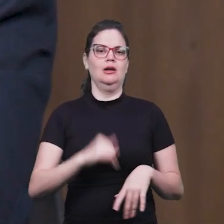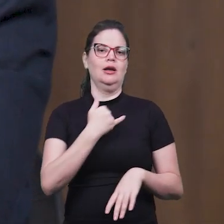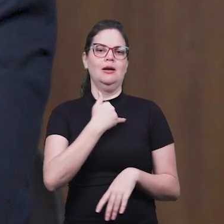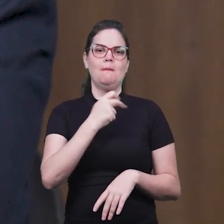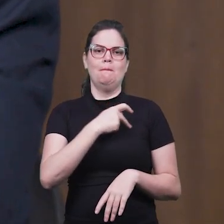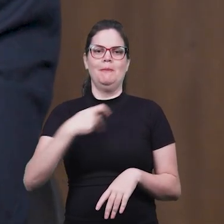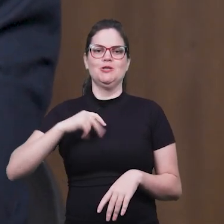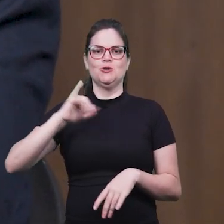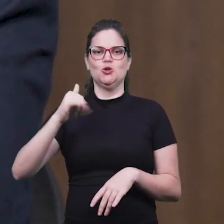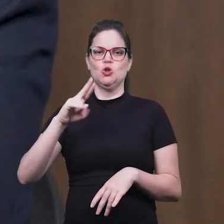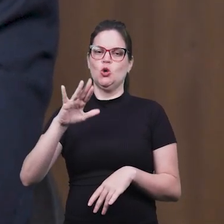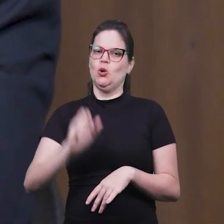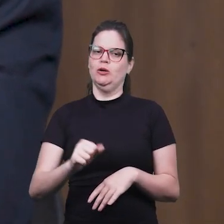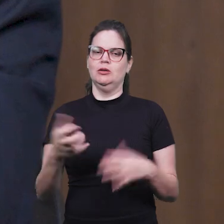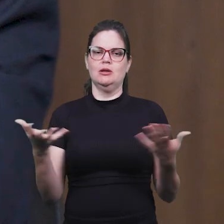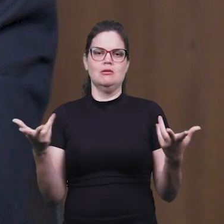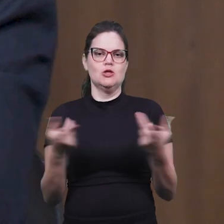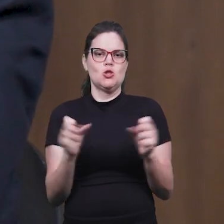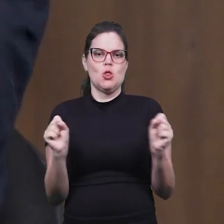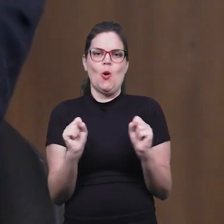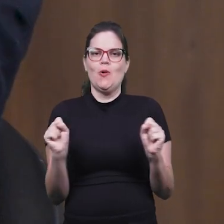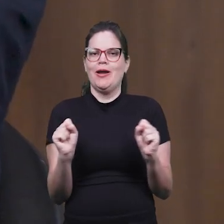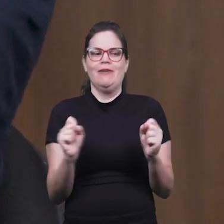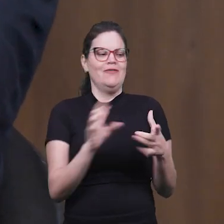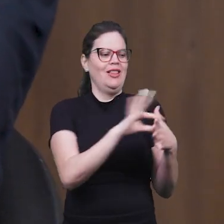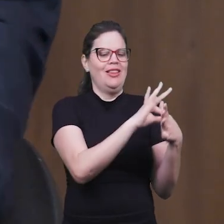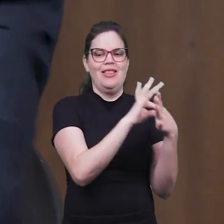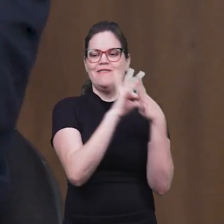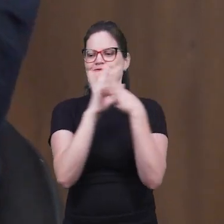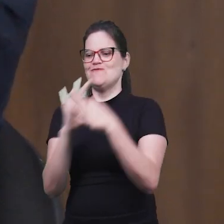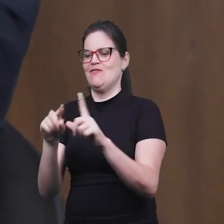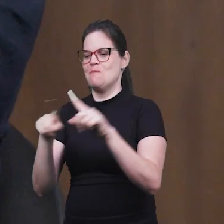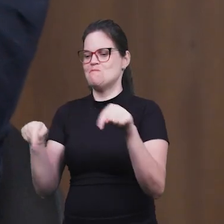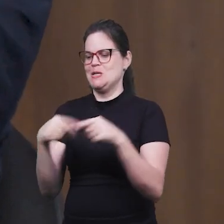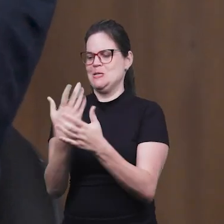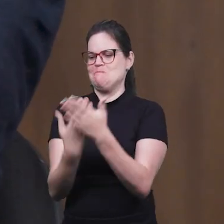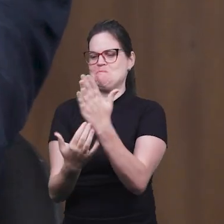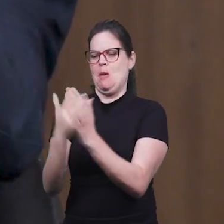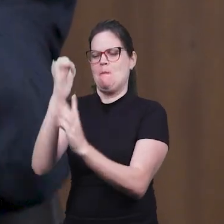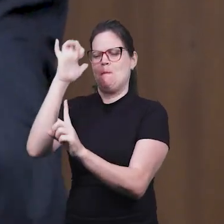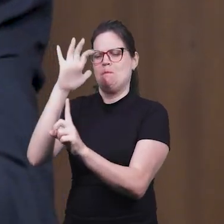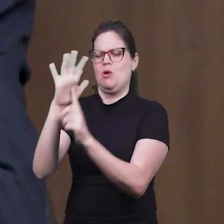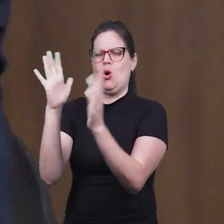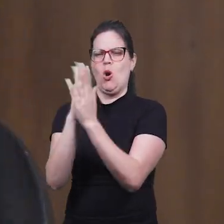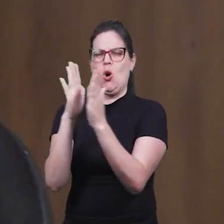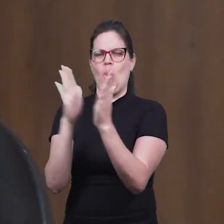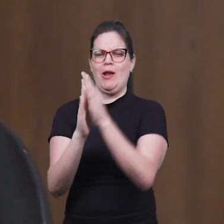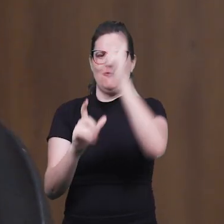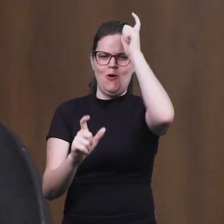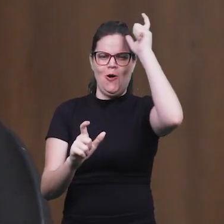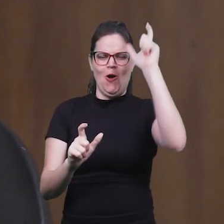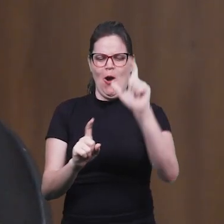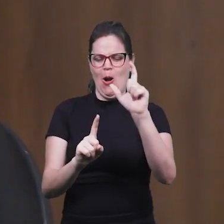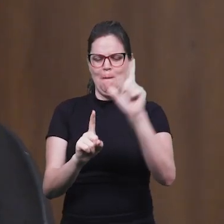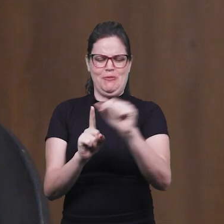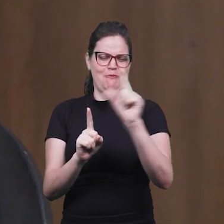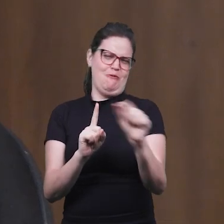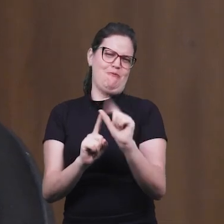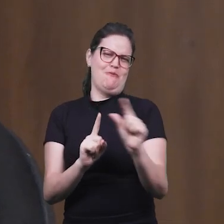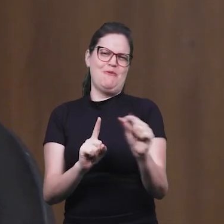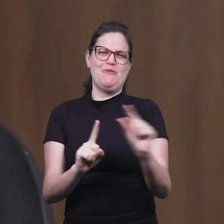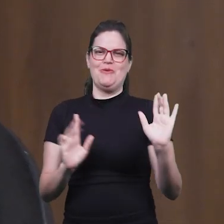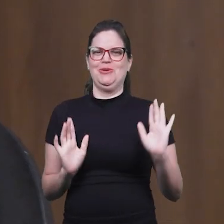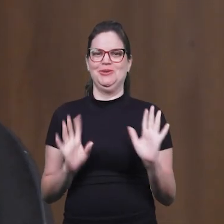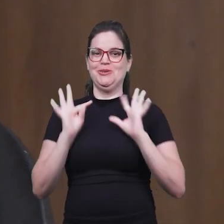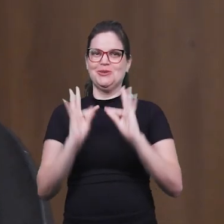isso. Levava para aquela salinha e orava, impunha as mãos e saía tudo que tinha que sair, né?